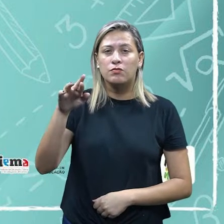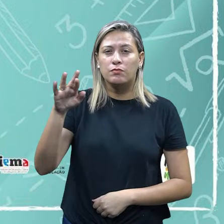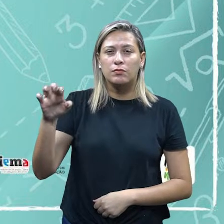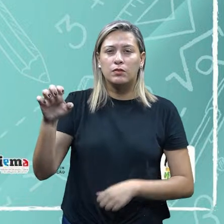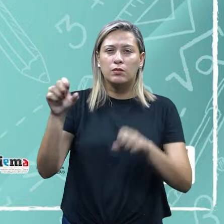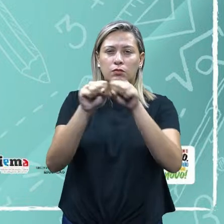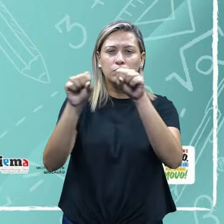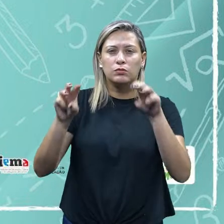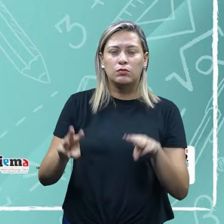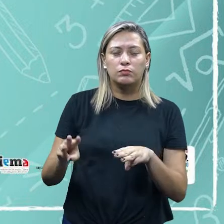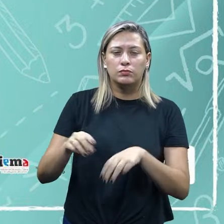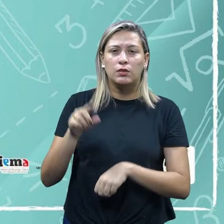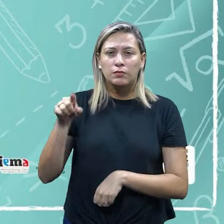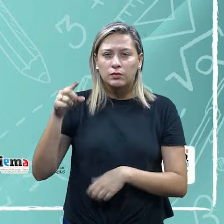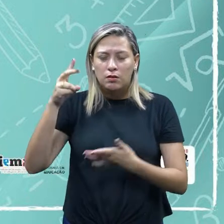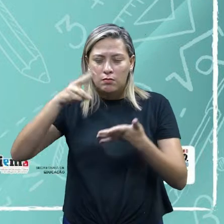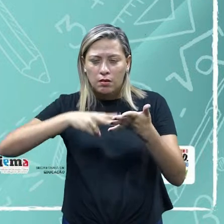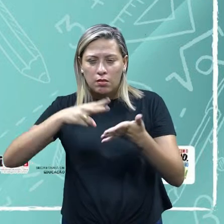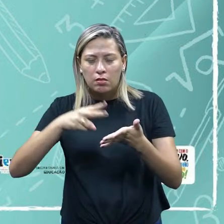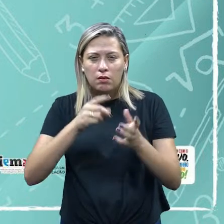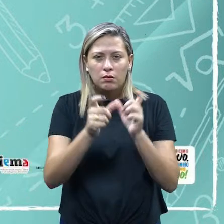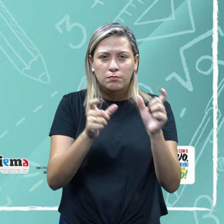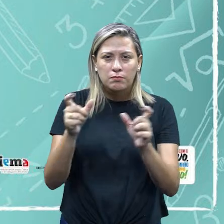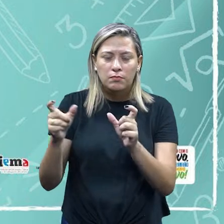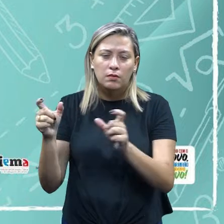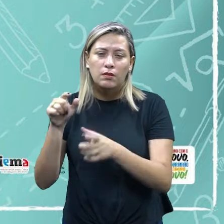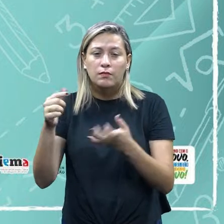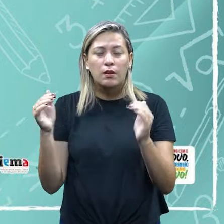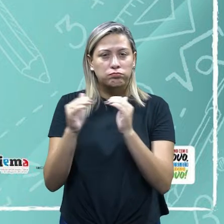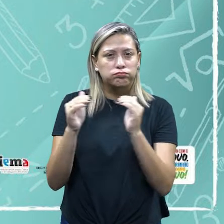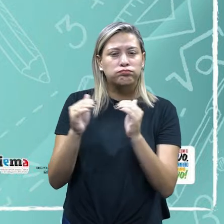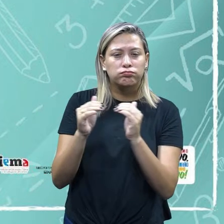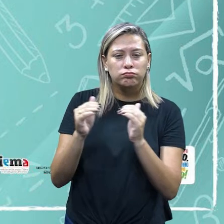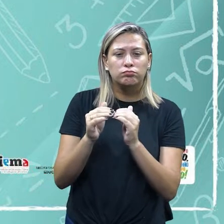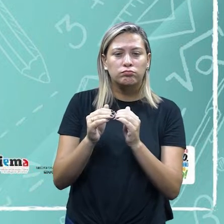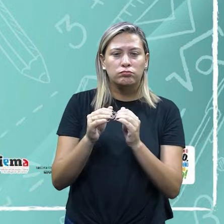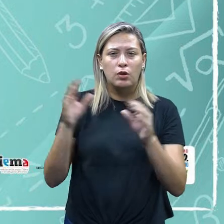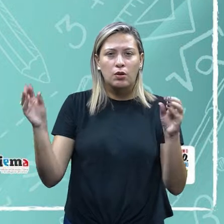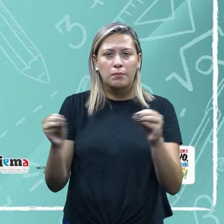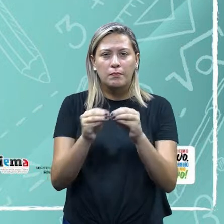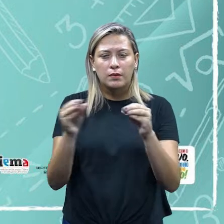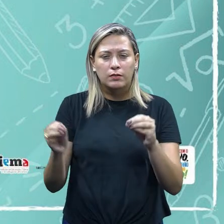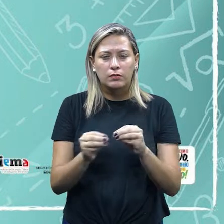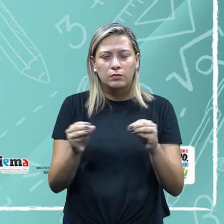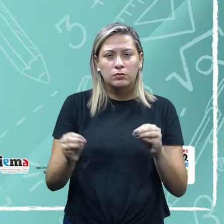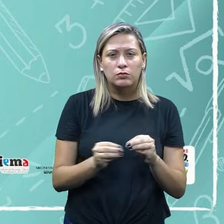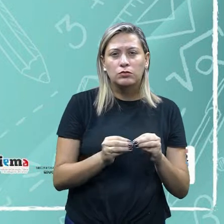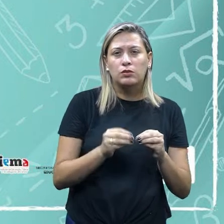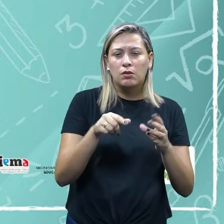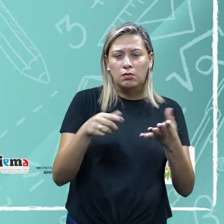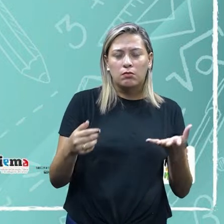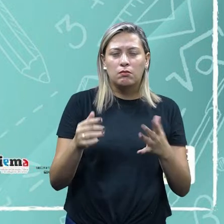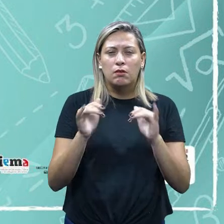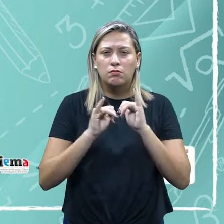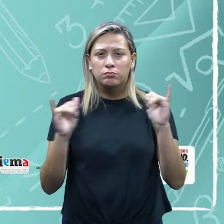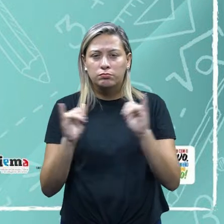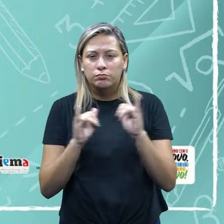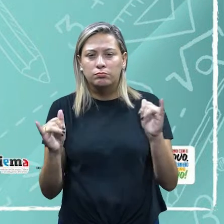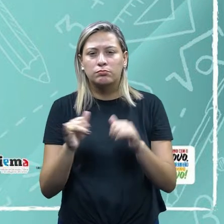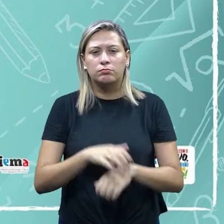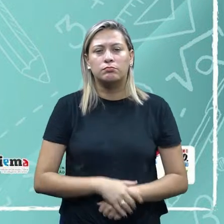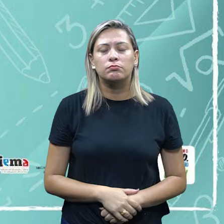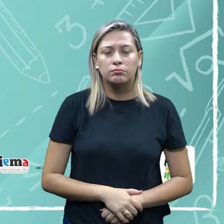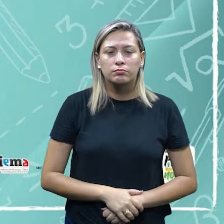Então você vai ler os termos, né, concordar com esses termos, preencher os seus dados e fazer a aquisição